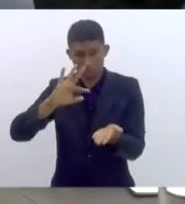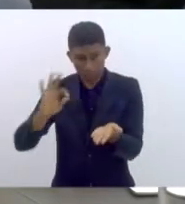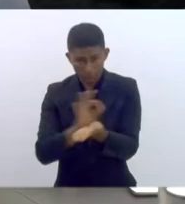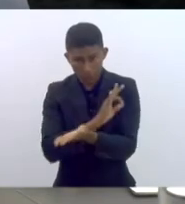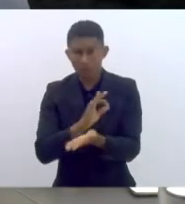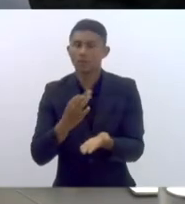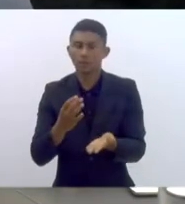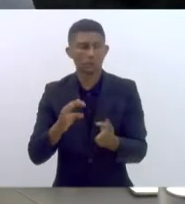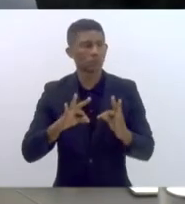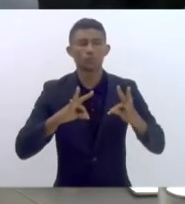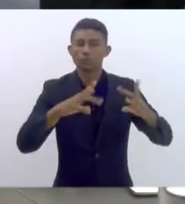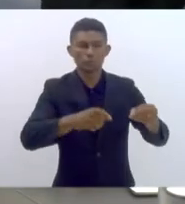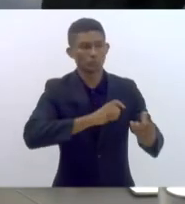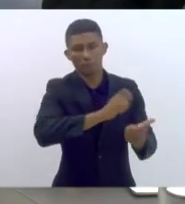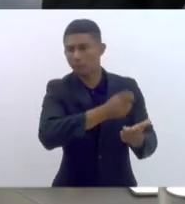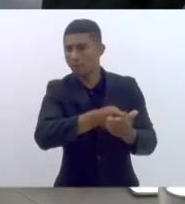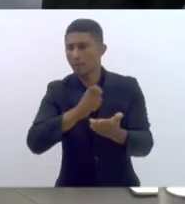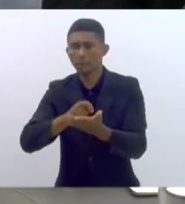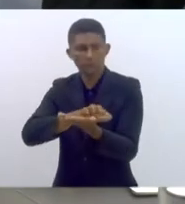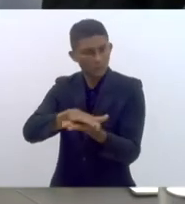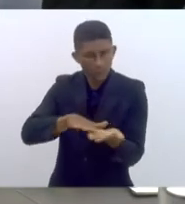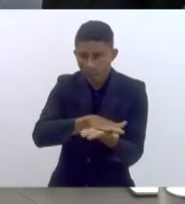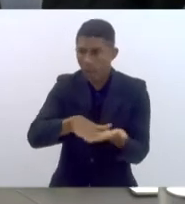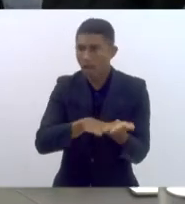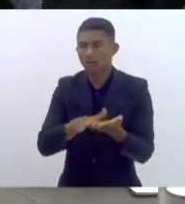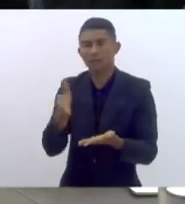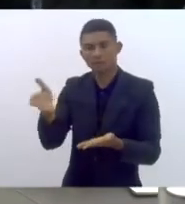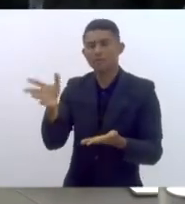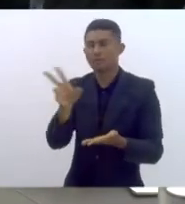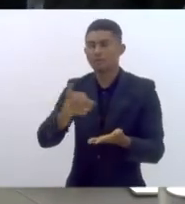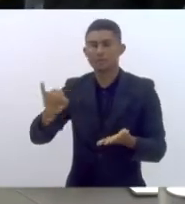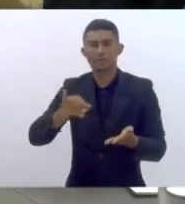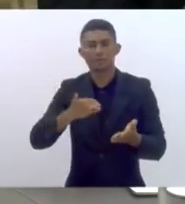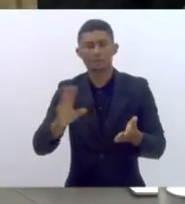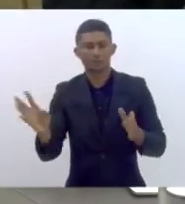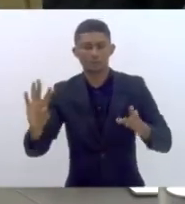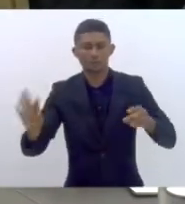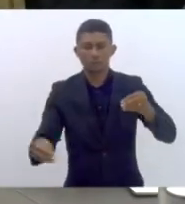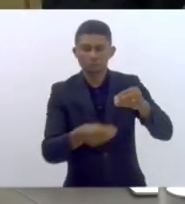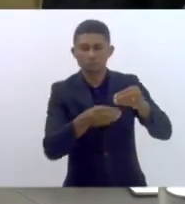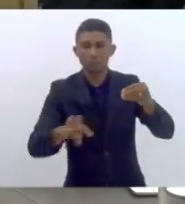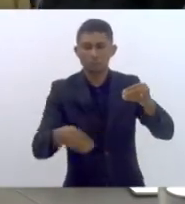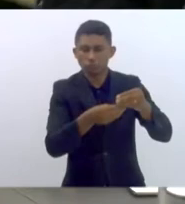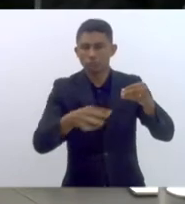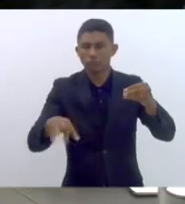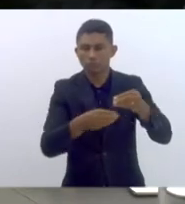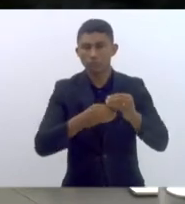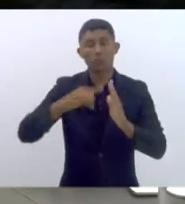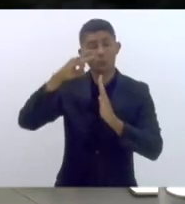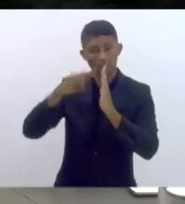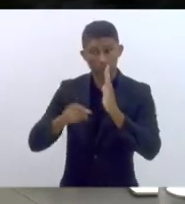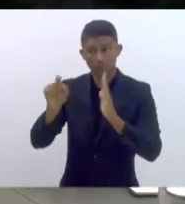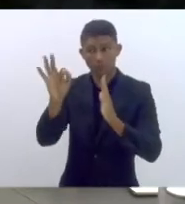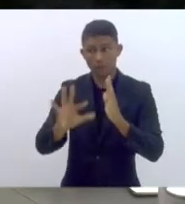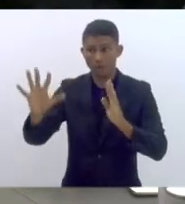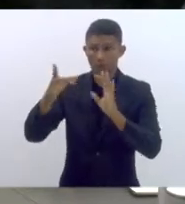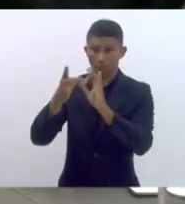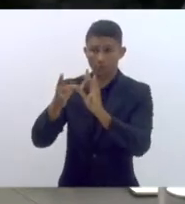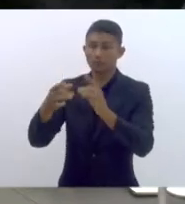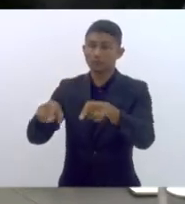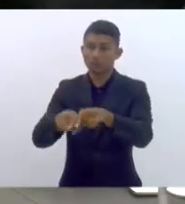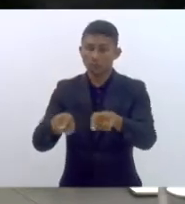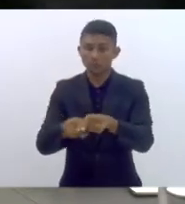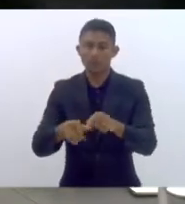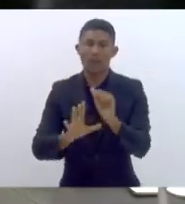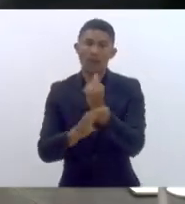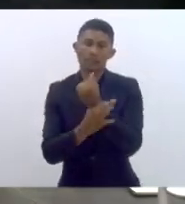pagos pelo Estado para a União, tanto dos contratos com a União quanto dos contratos garantidos pela União, que no primeiro